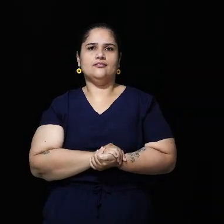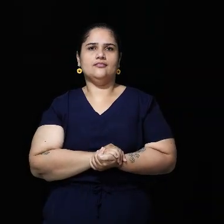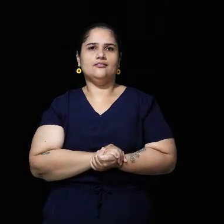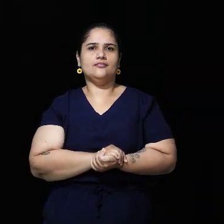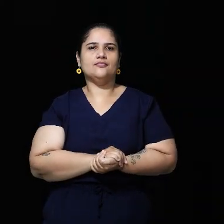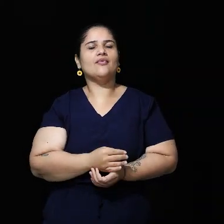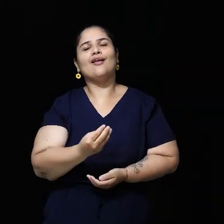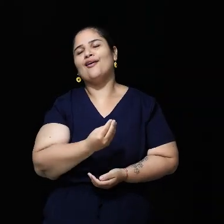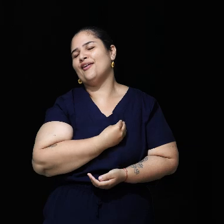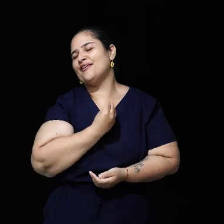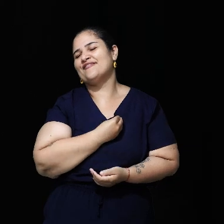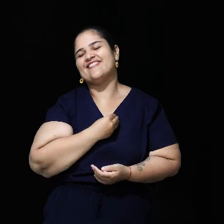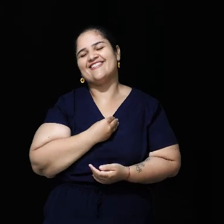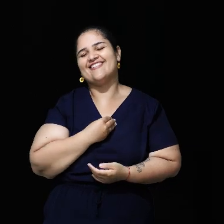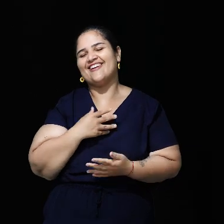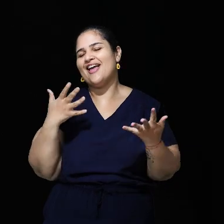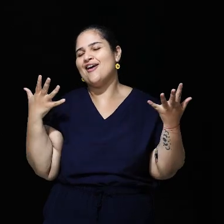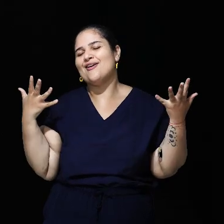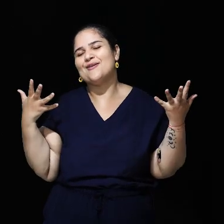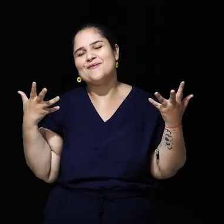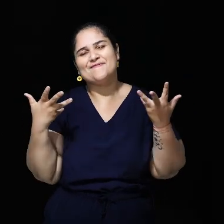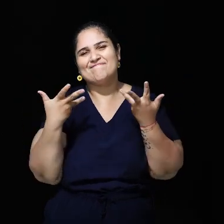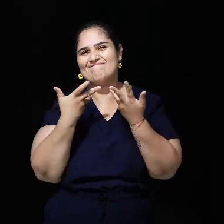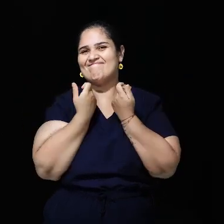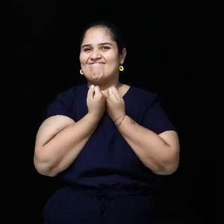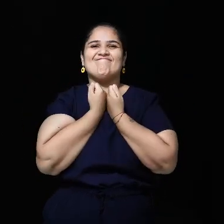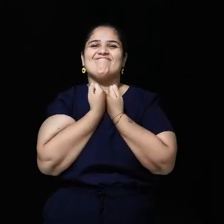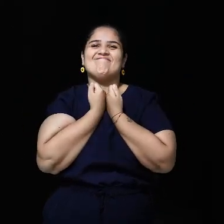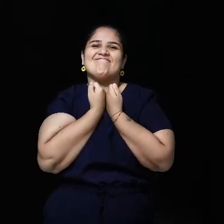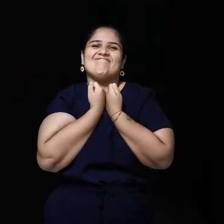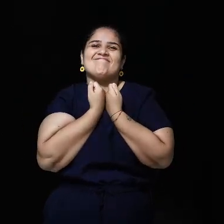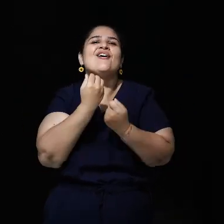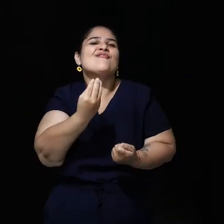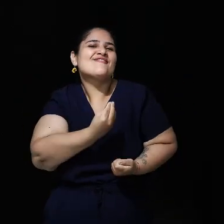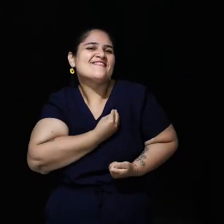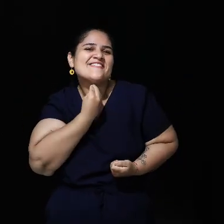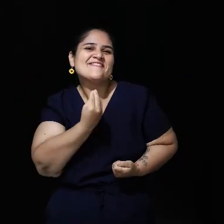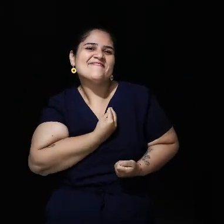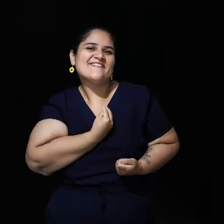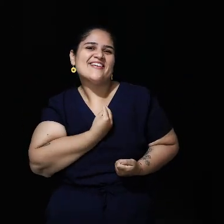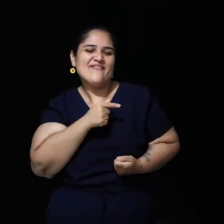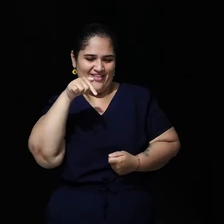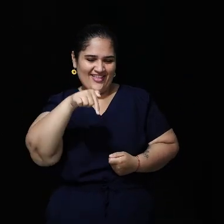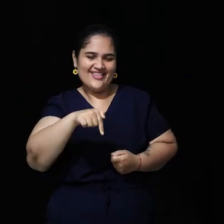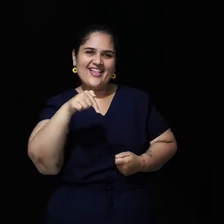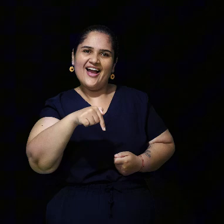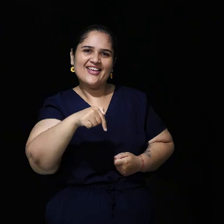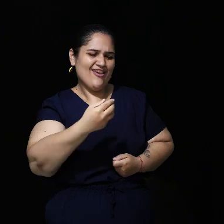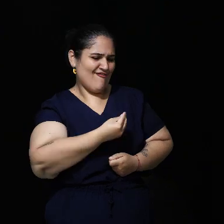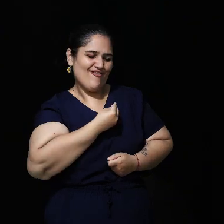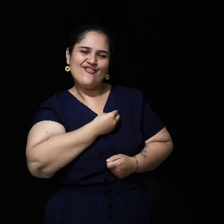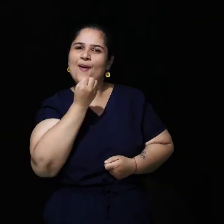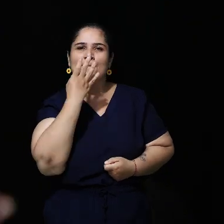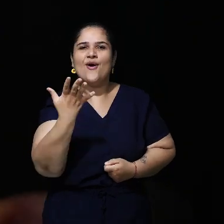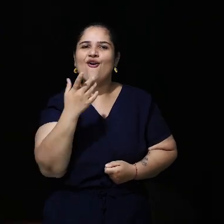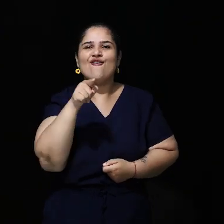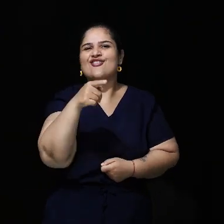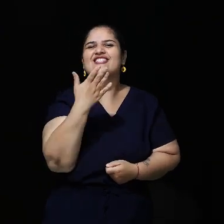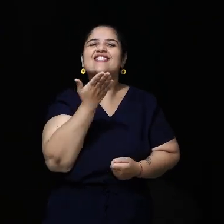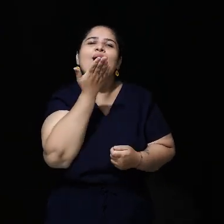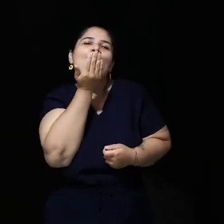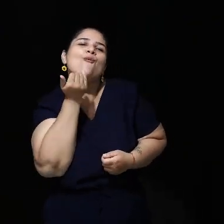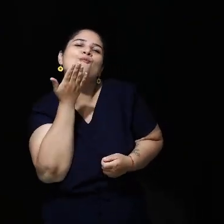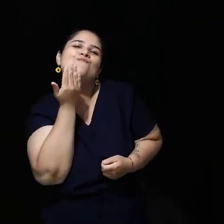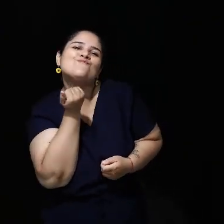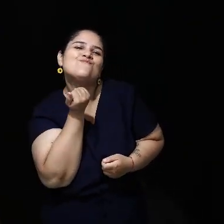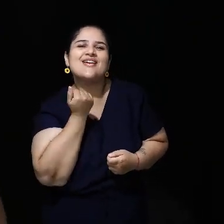Ah, a vida é maravilhosa. A vida é bom de se viver. Você tá aqui, só de você estar vivo é bom você comer com sua própria